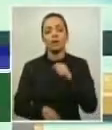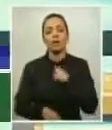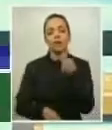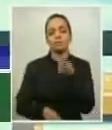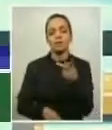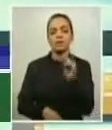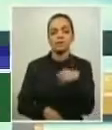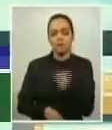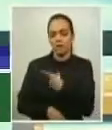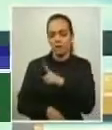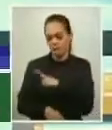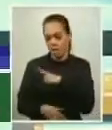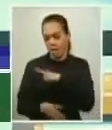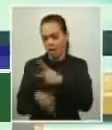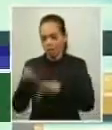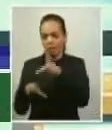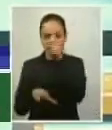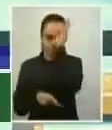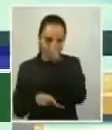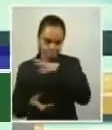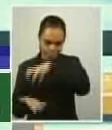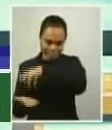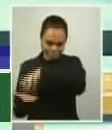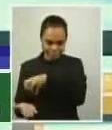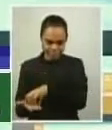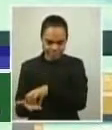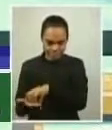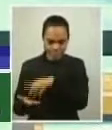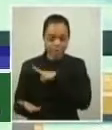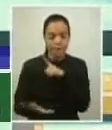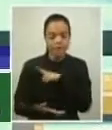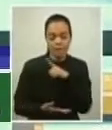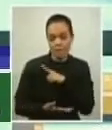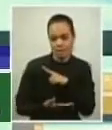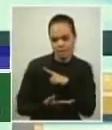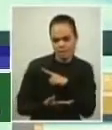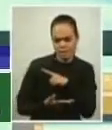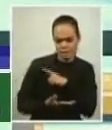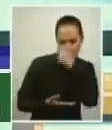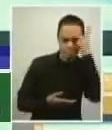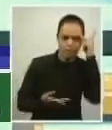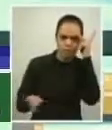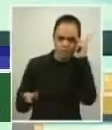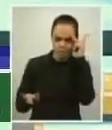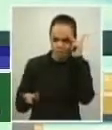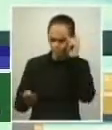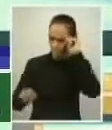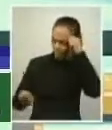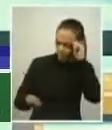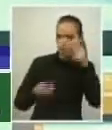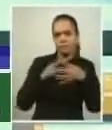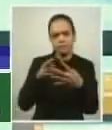pegarmos a população brasileira ela tem um percentual de indivíduos negros